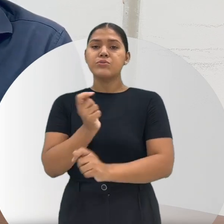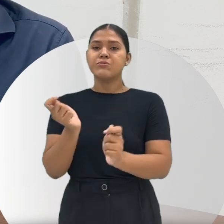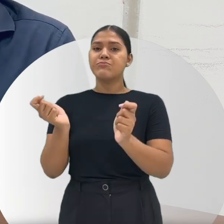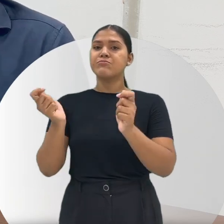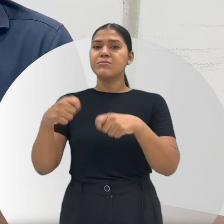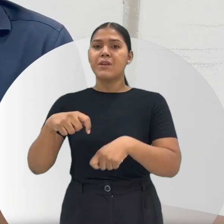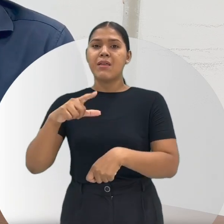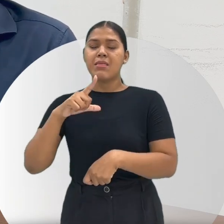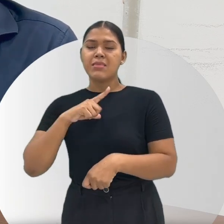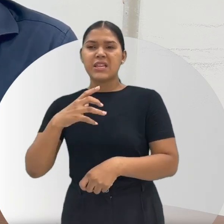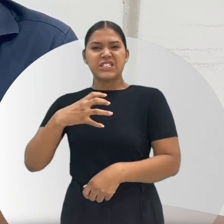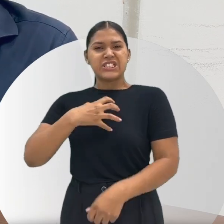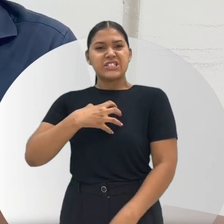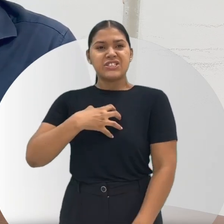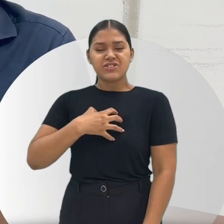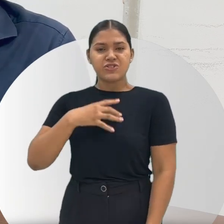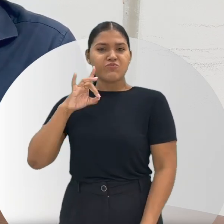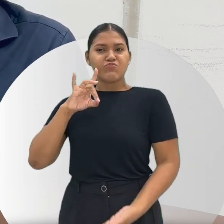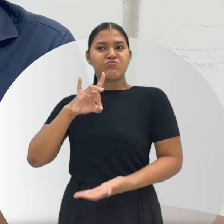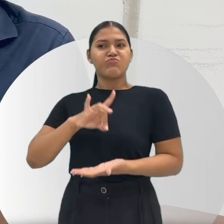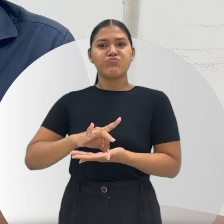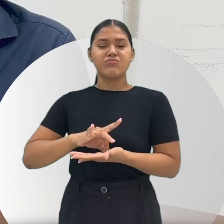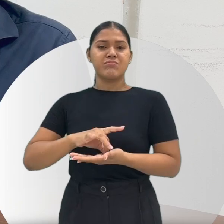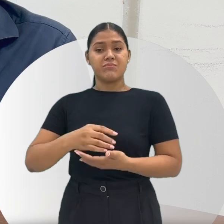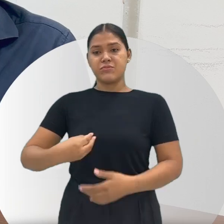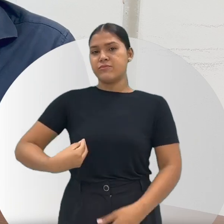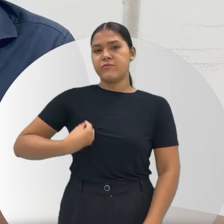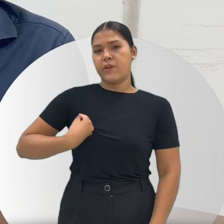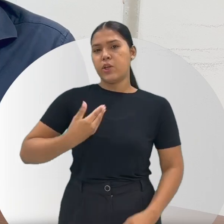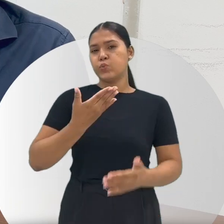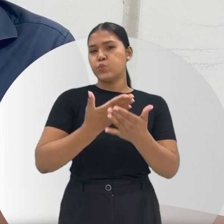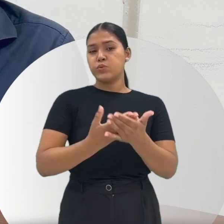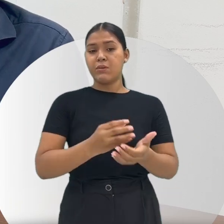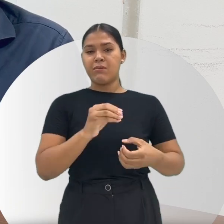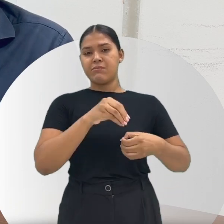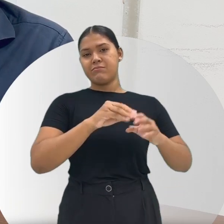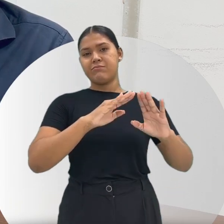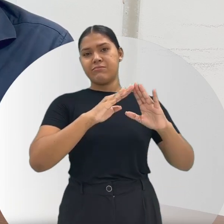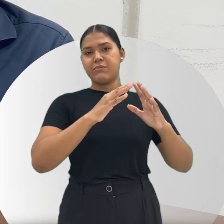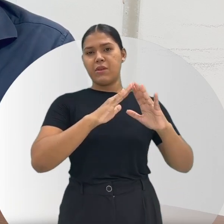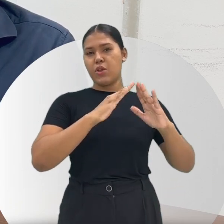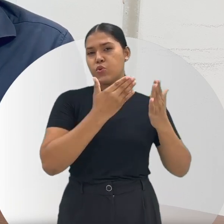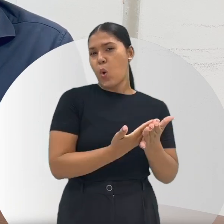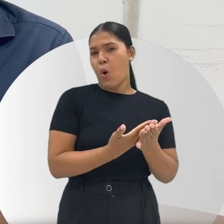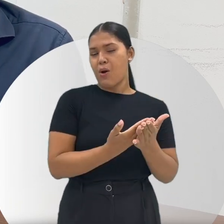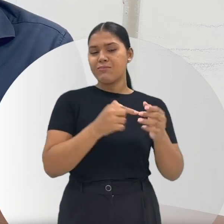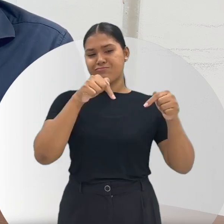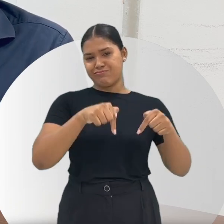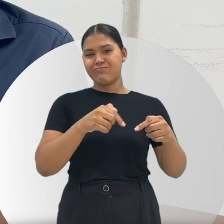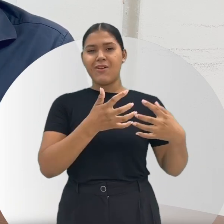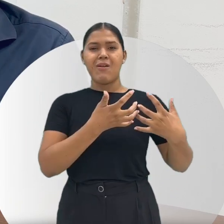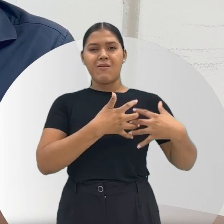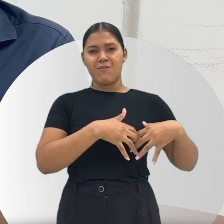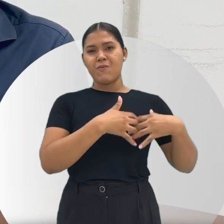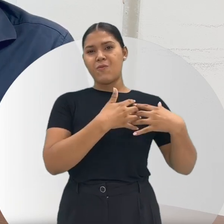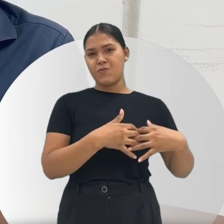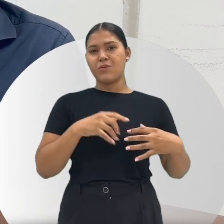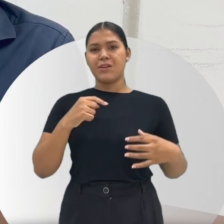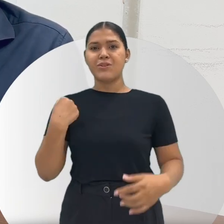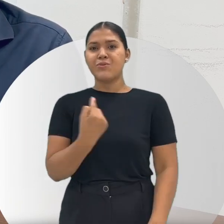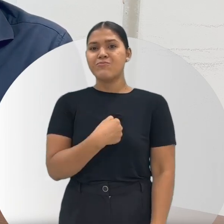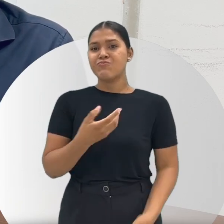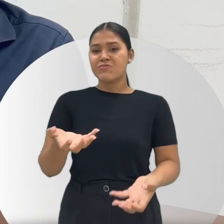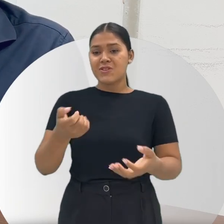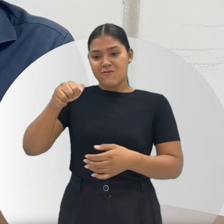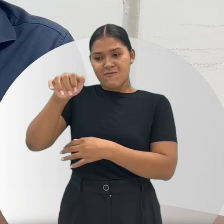melhor. Sentir-se bem em fazer parte do IFRO. Eu acho que essa é a essência de uma unidade escolar, é fazer com que o aluno queira estar aqui, não